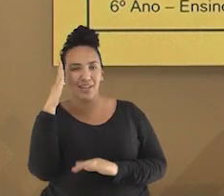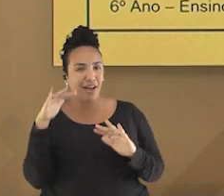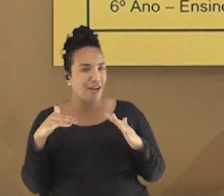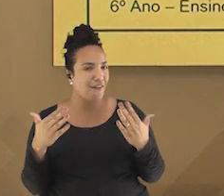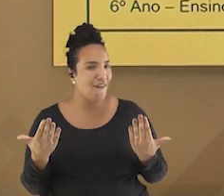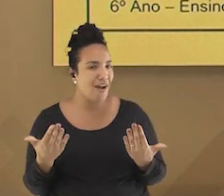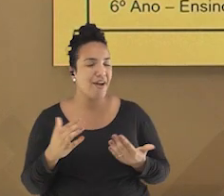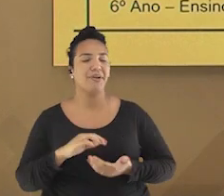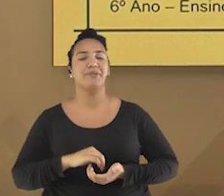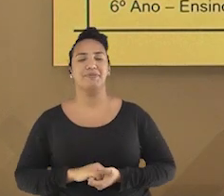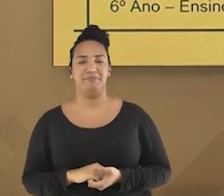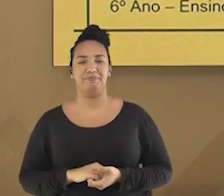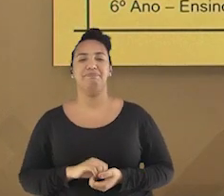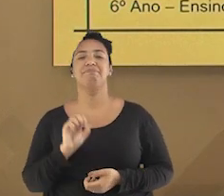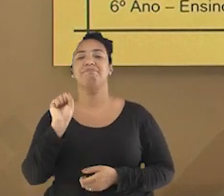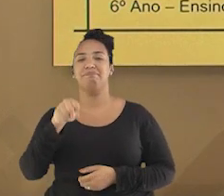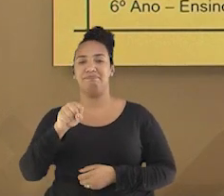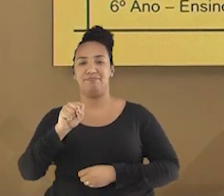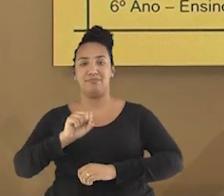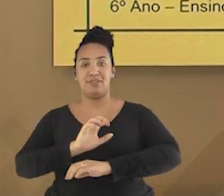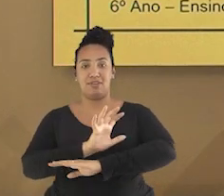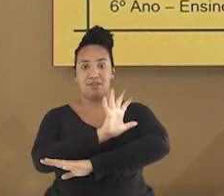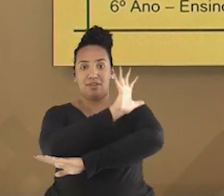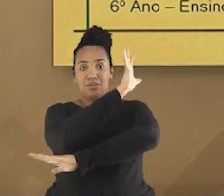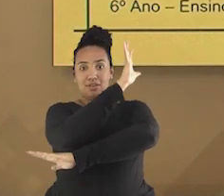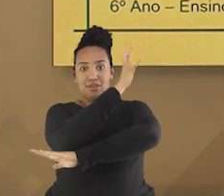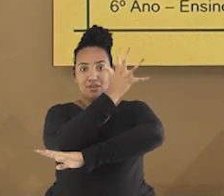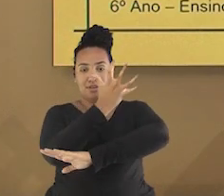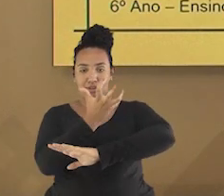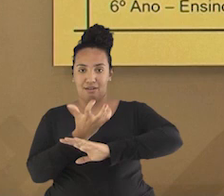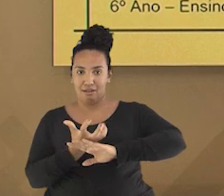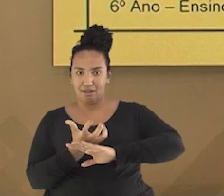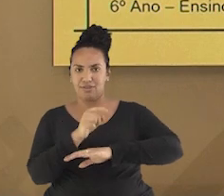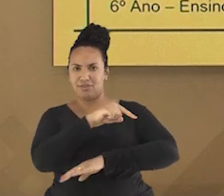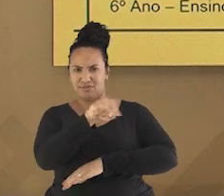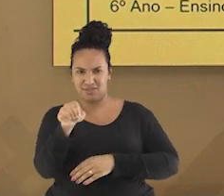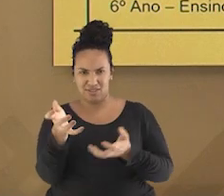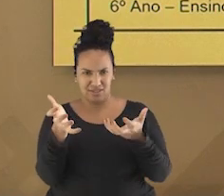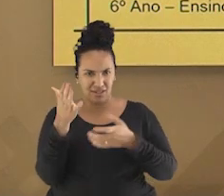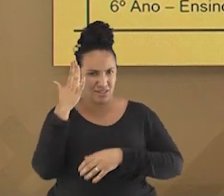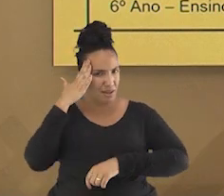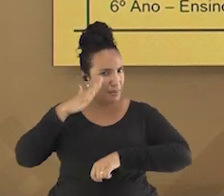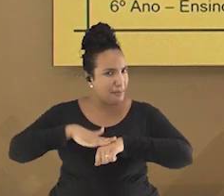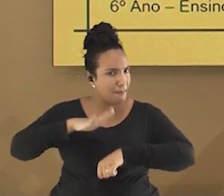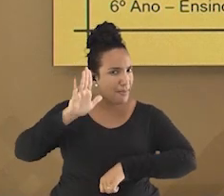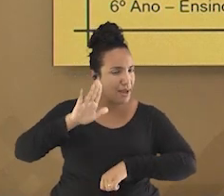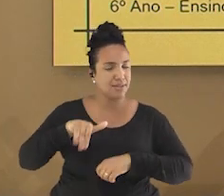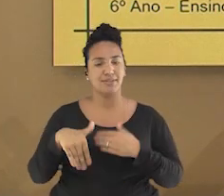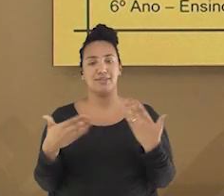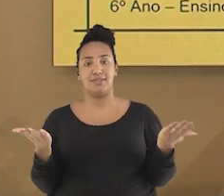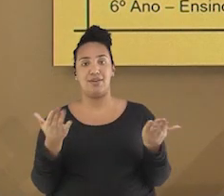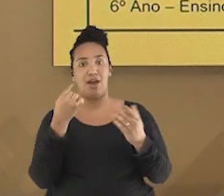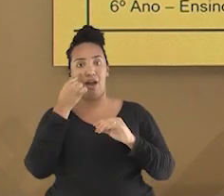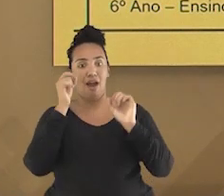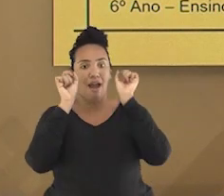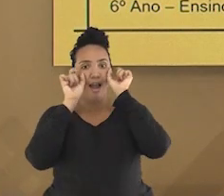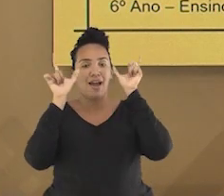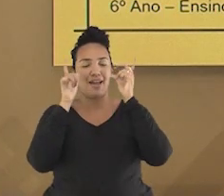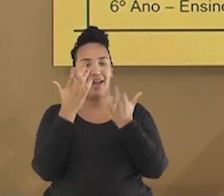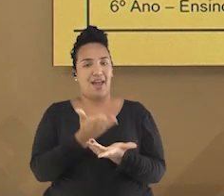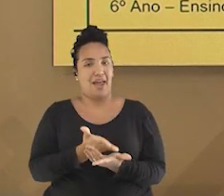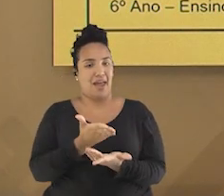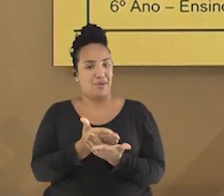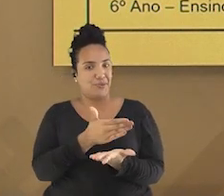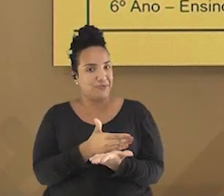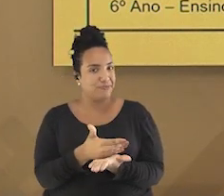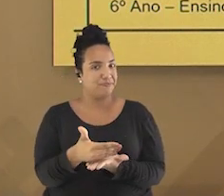é? Sim, o Cerrado. Quer saber mais sobre isso? Então fica ligadinho aí que a aula